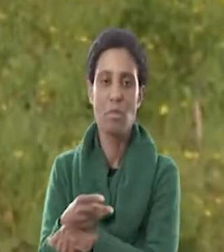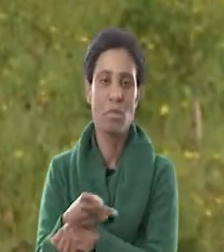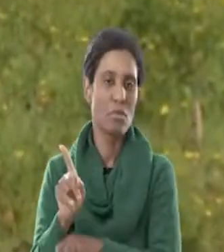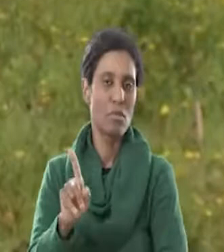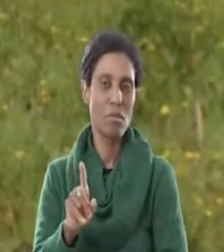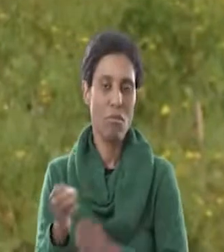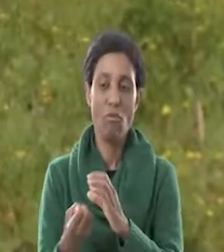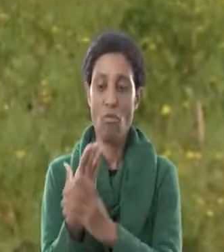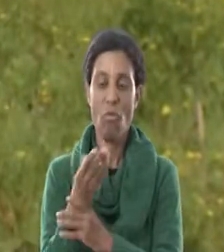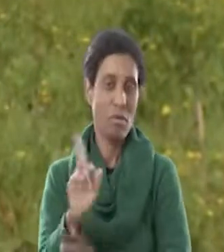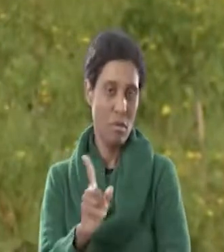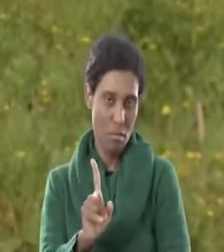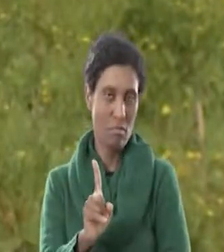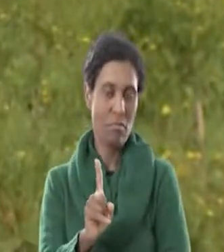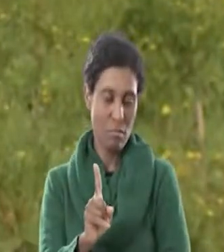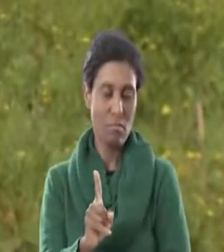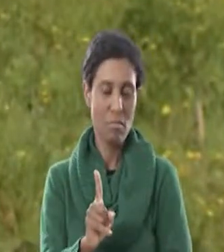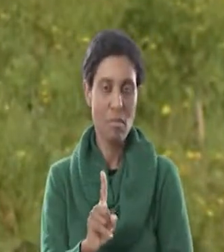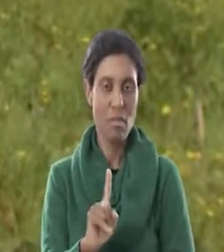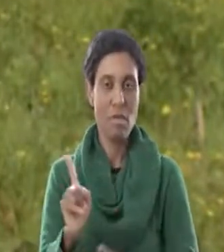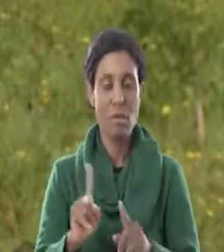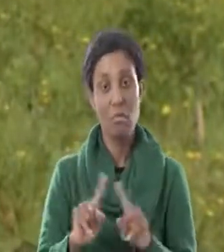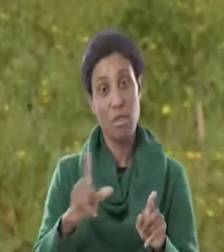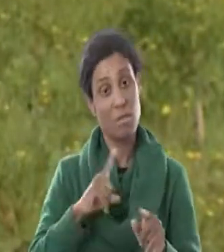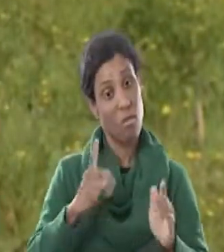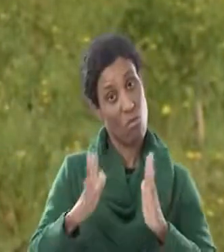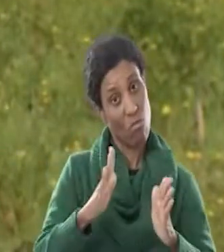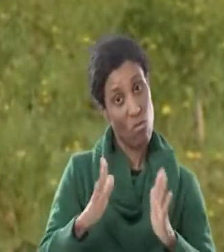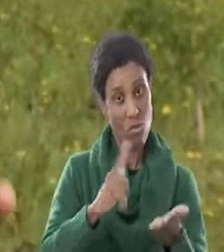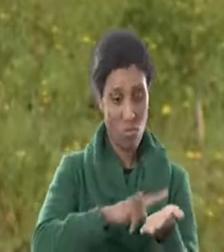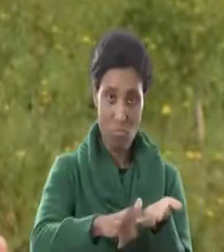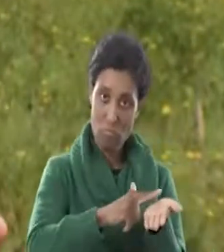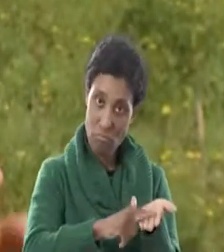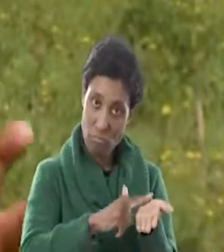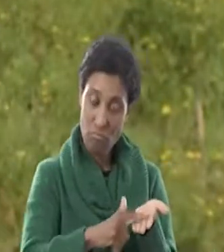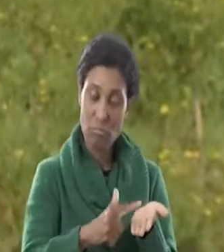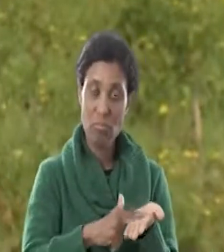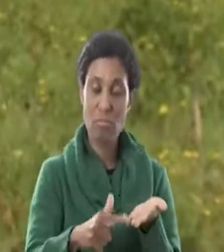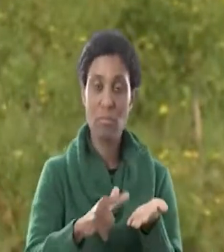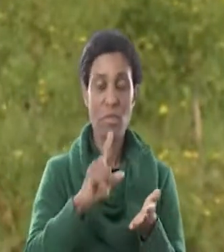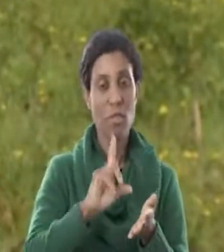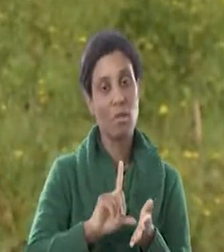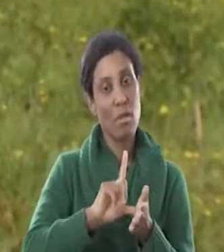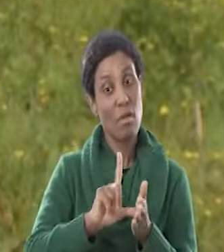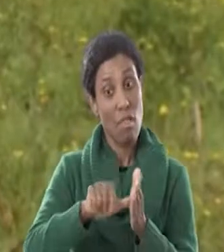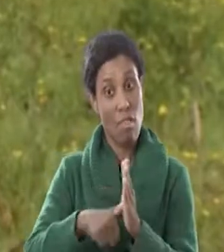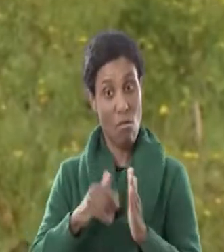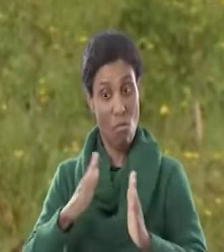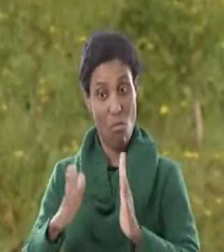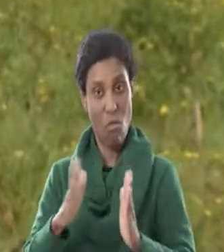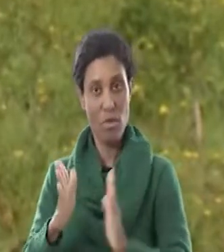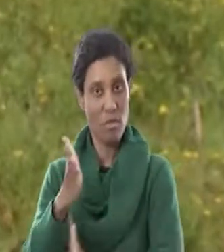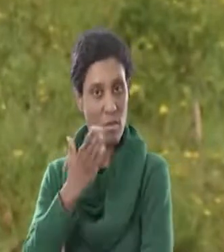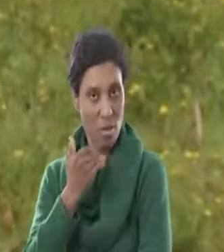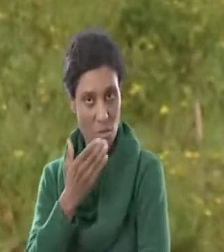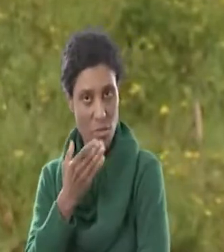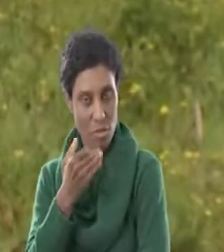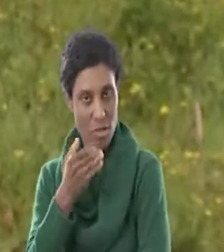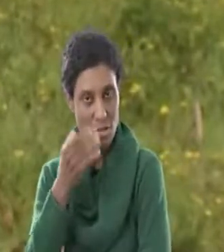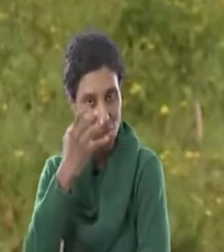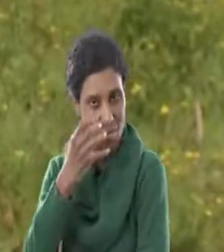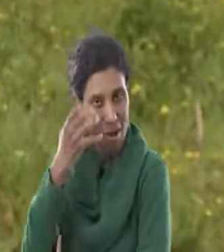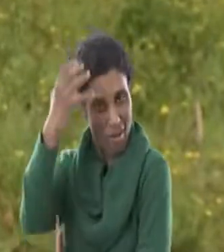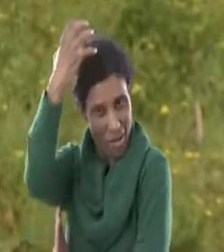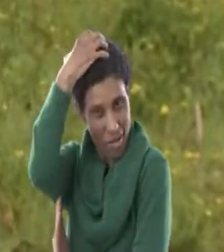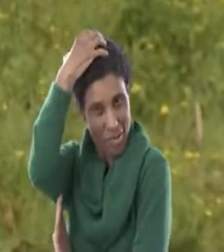caixa quando ela nasce. Porque nasce operária, tá? Então ela passa por um período de limpeza, depois passa por um período de